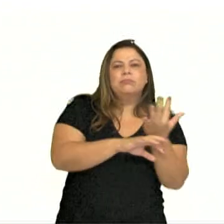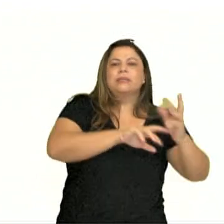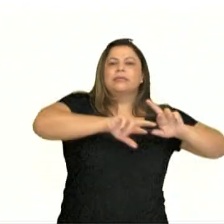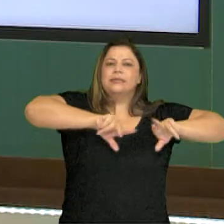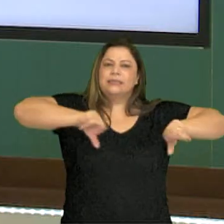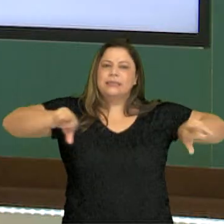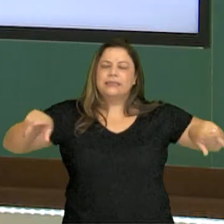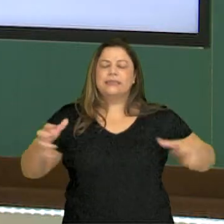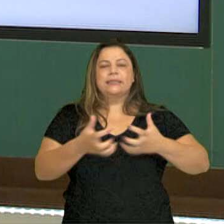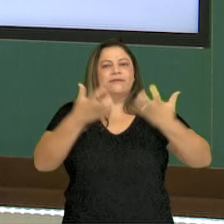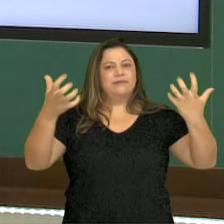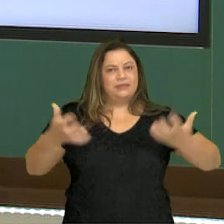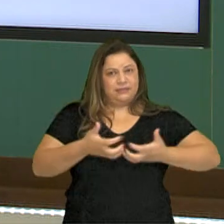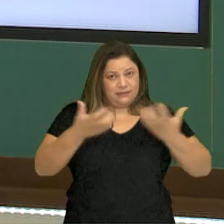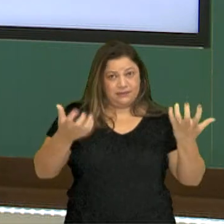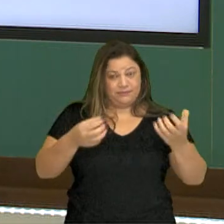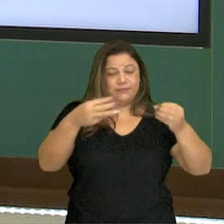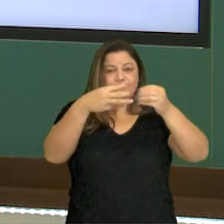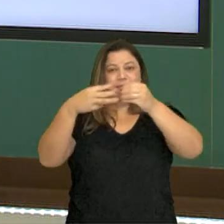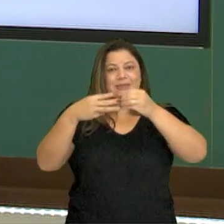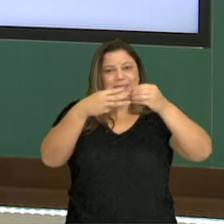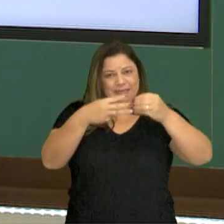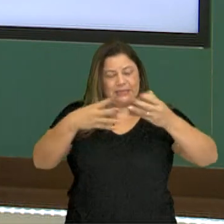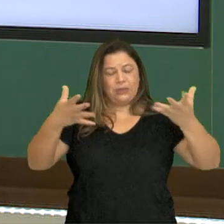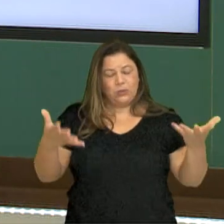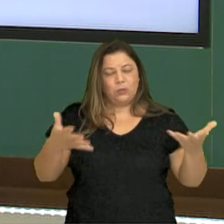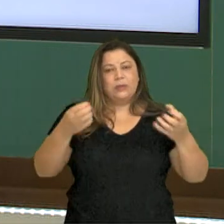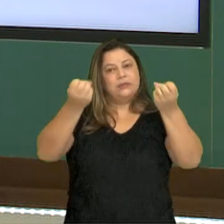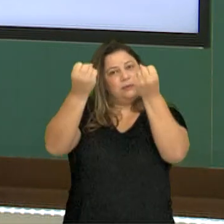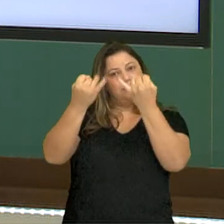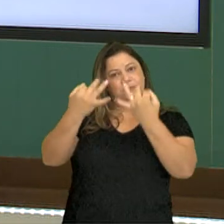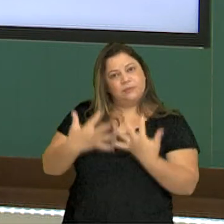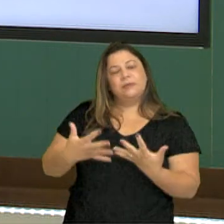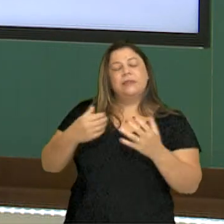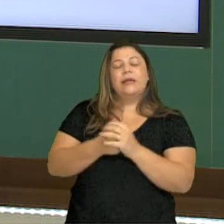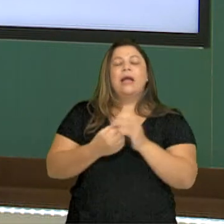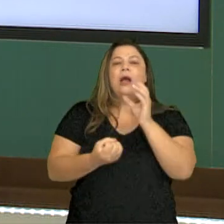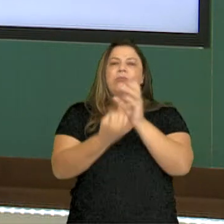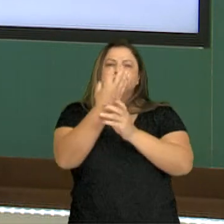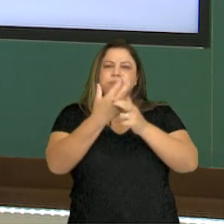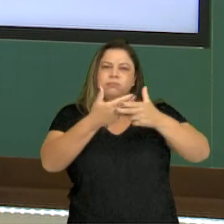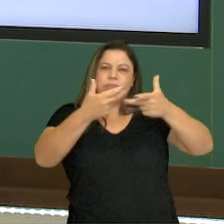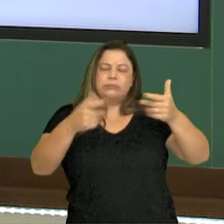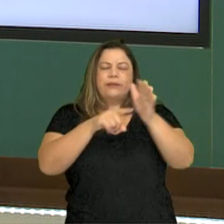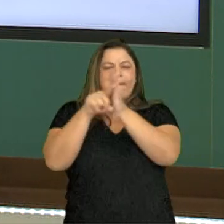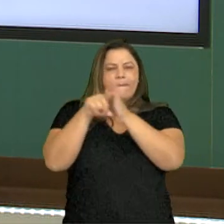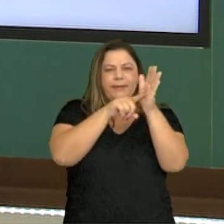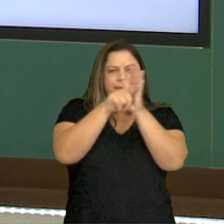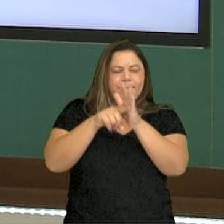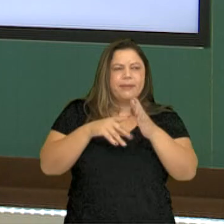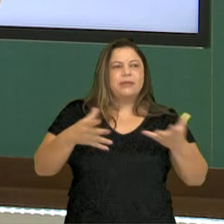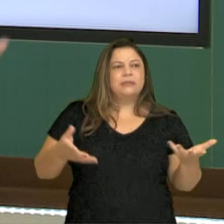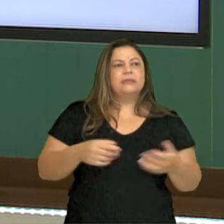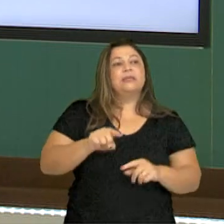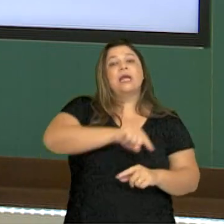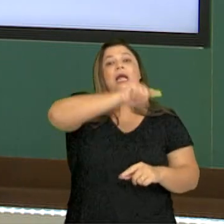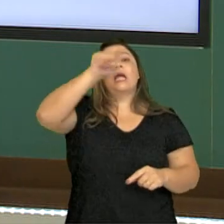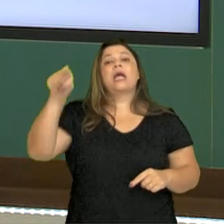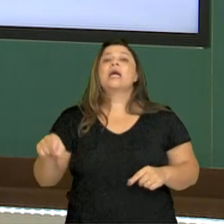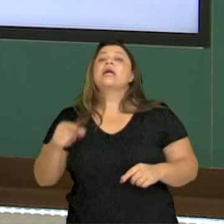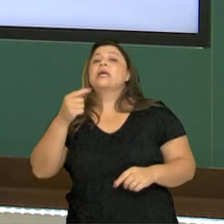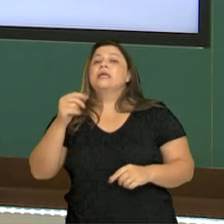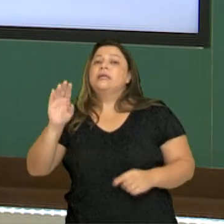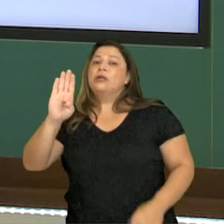que nós estamos falando das células vegetais, nós estamos falando da botânica, essa ciência. E botânico